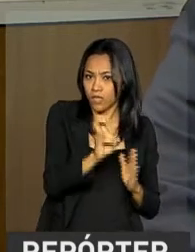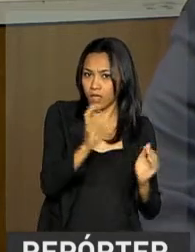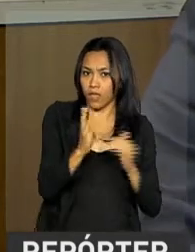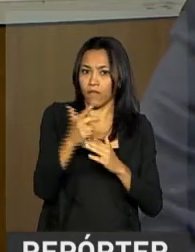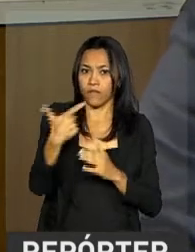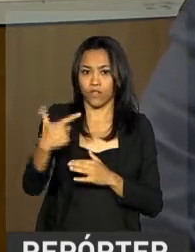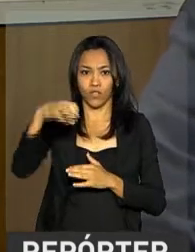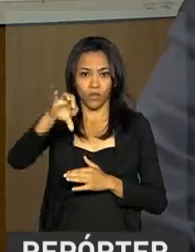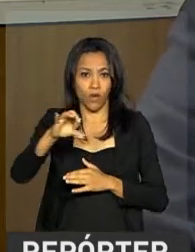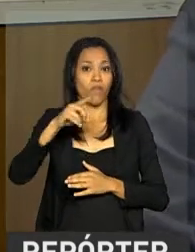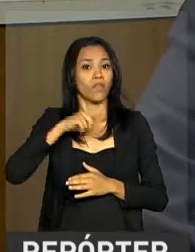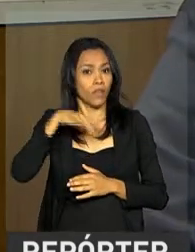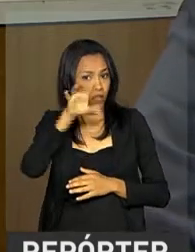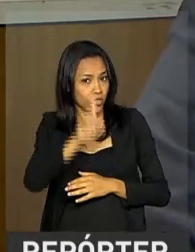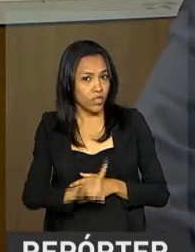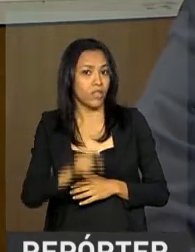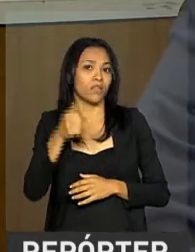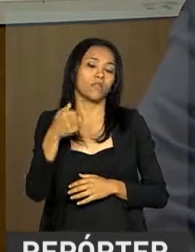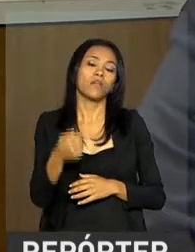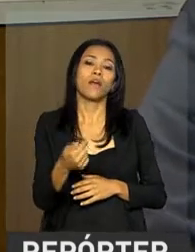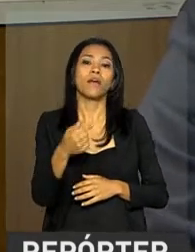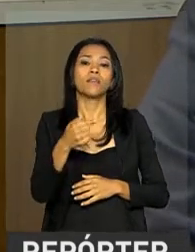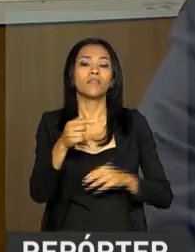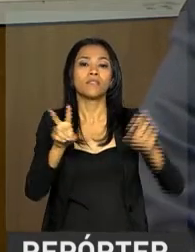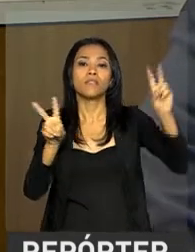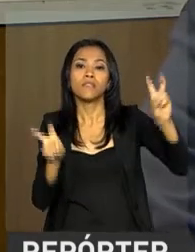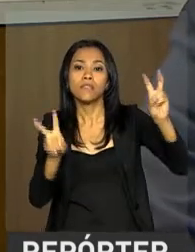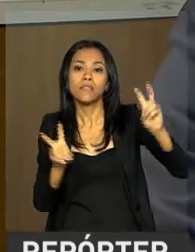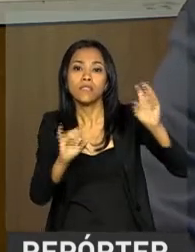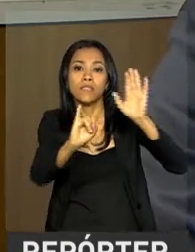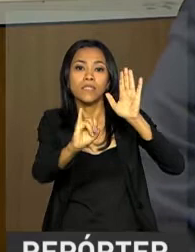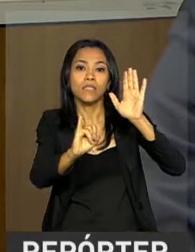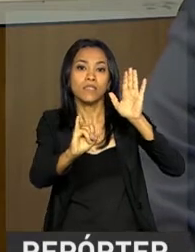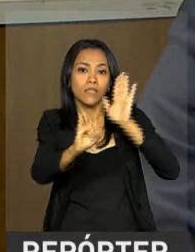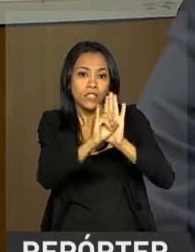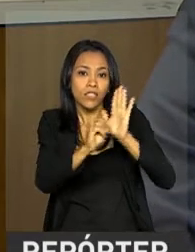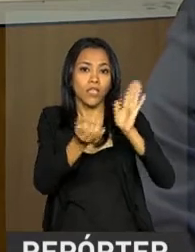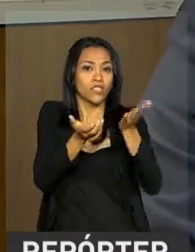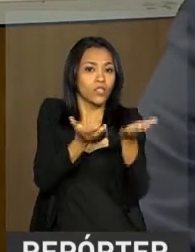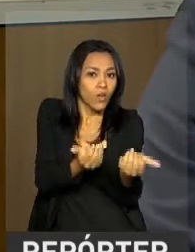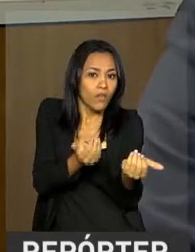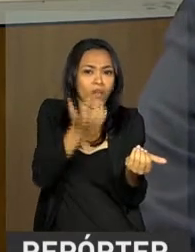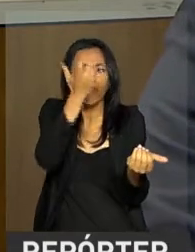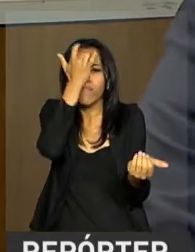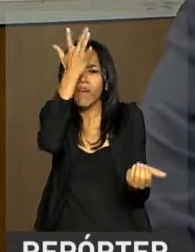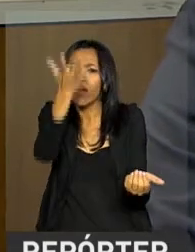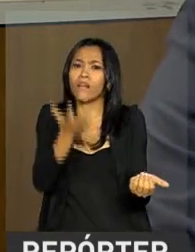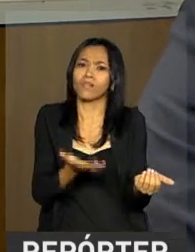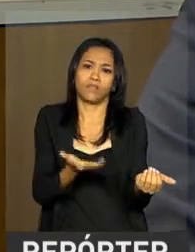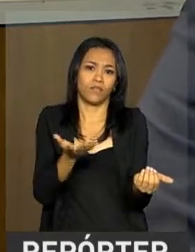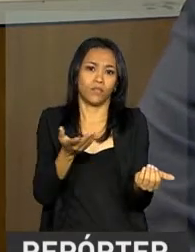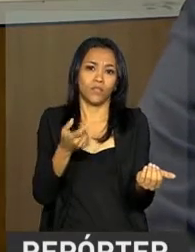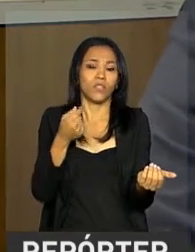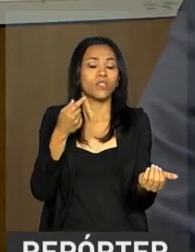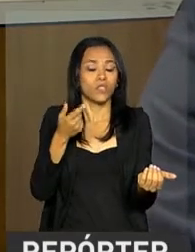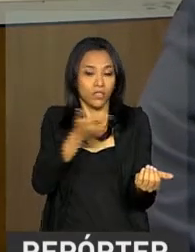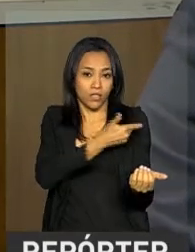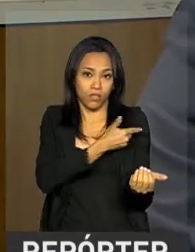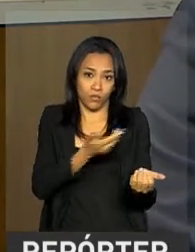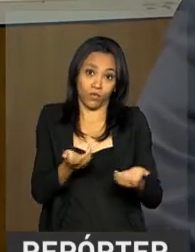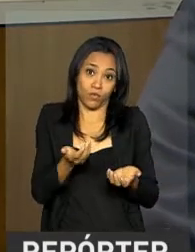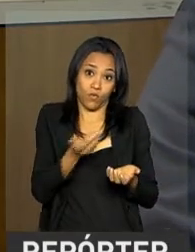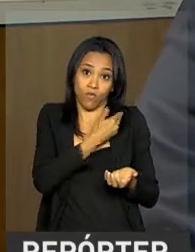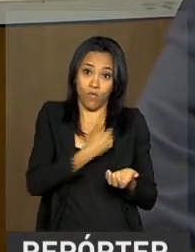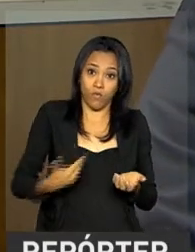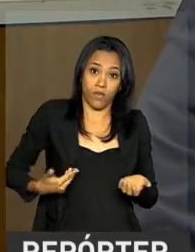tem direito à identidade jovem e é muito fácil você ter acesso a esse documento que o governo está levando